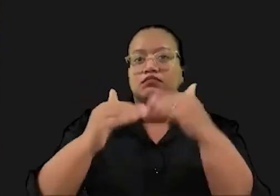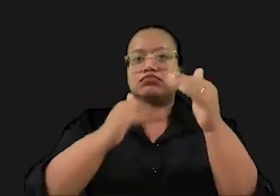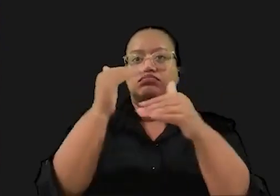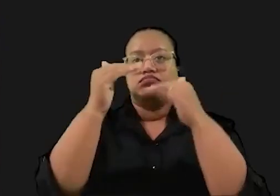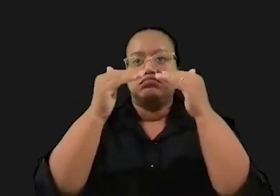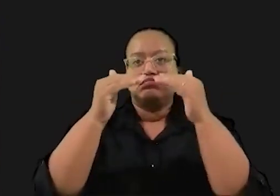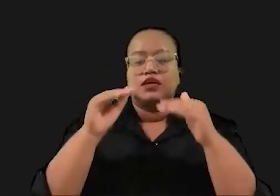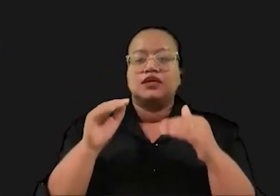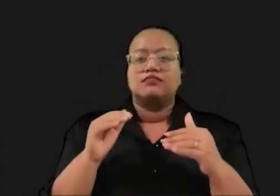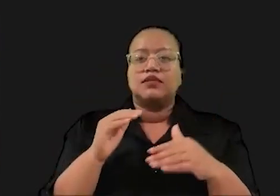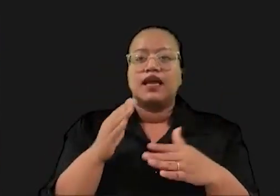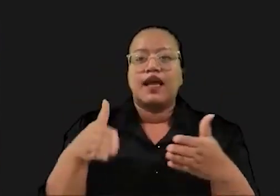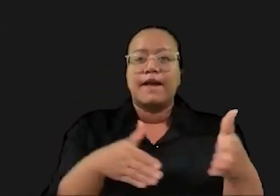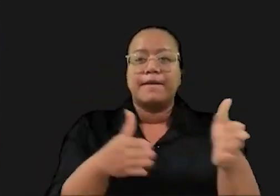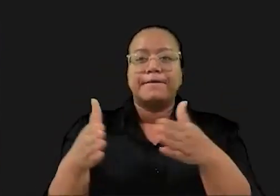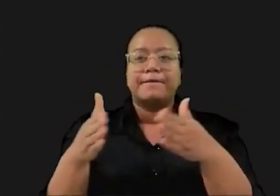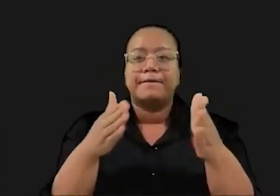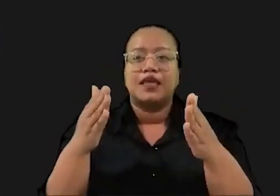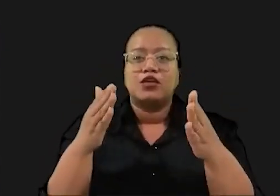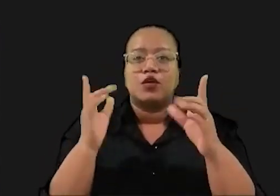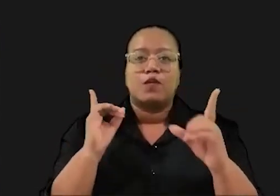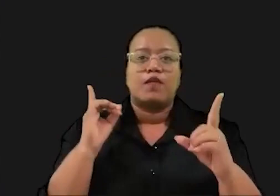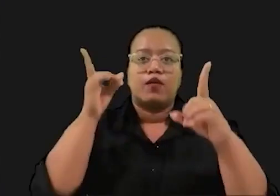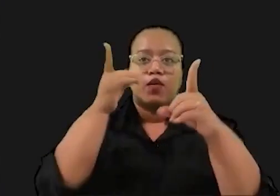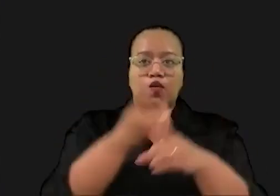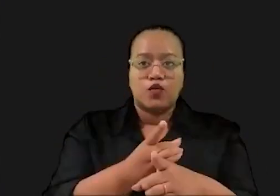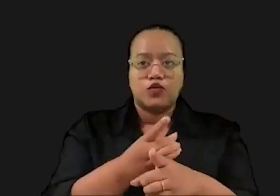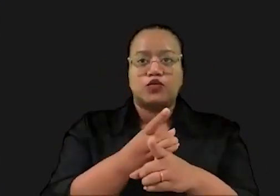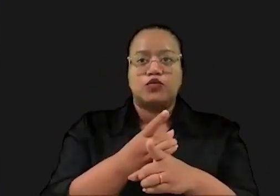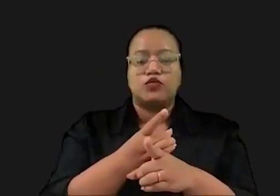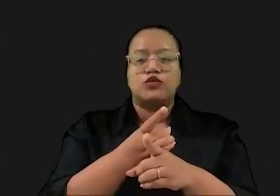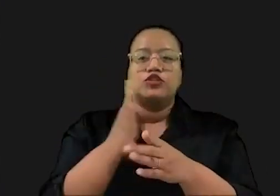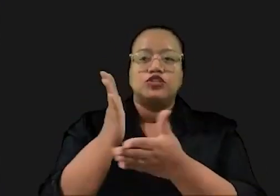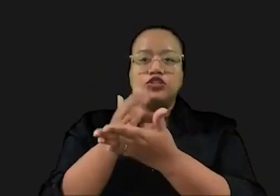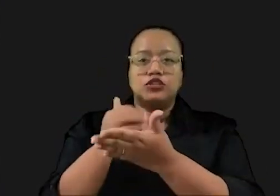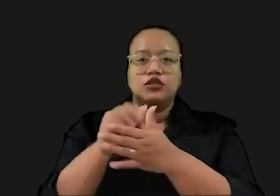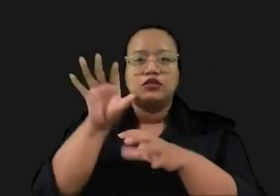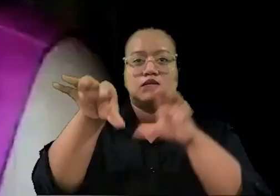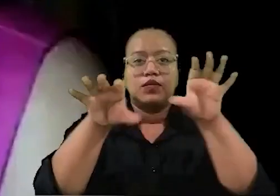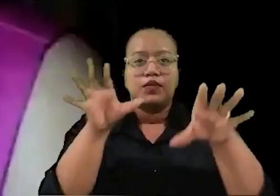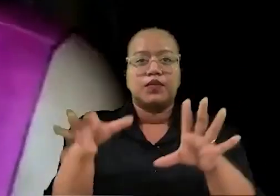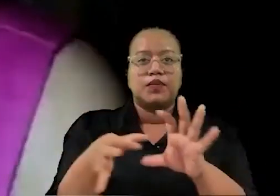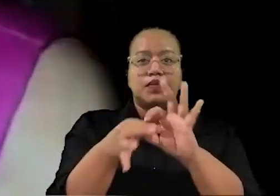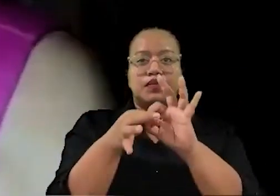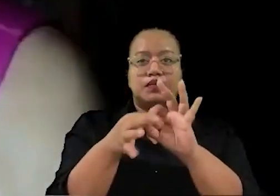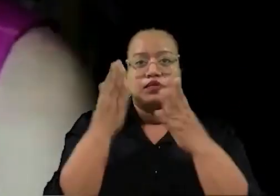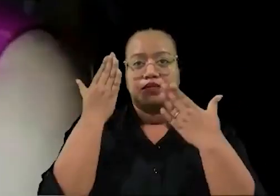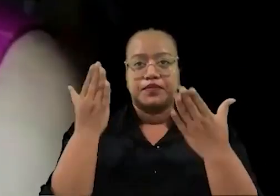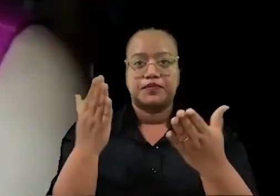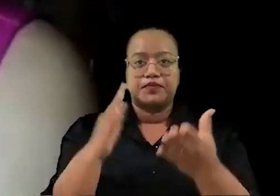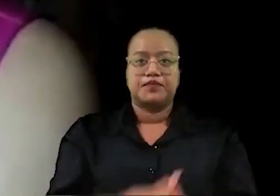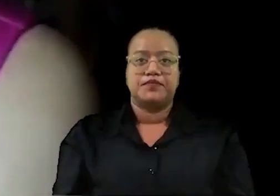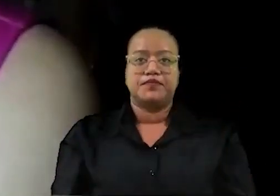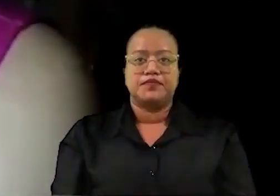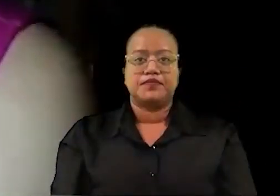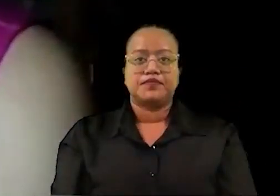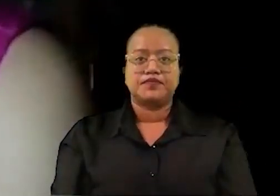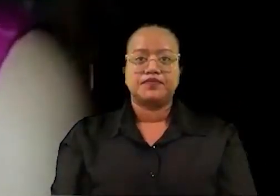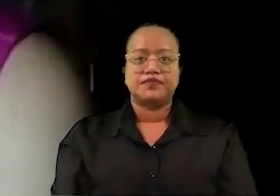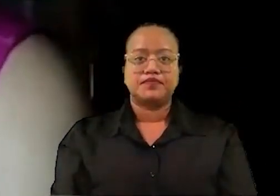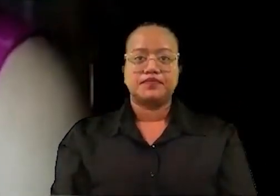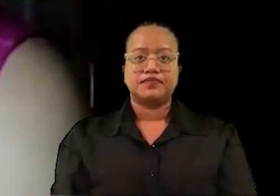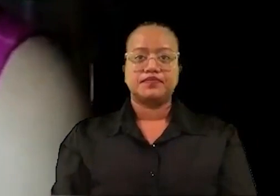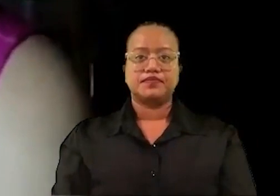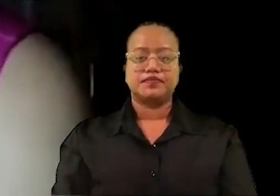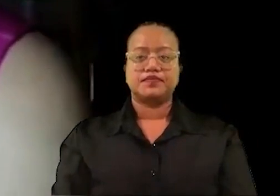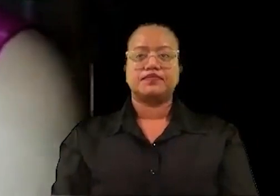o encontro de tantos fragmentos do país. Muito obrigado. Brandão, muito obrigada, a gratidão é nossa,